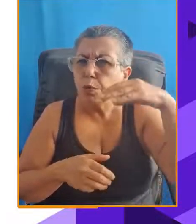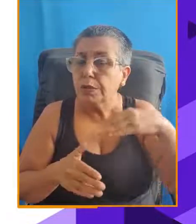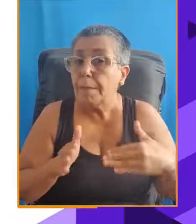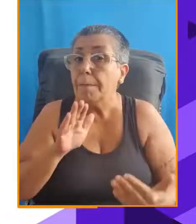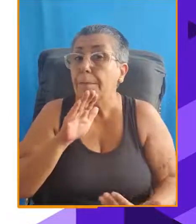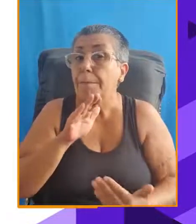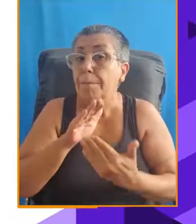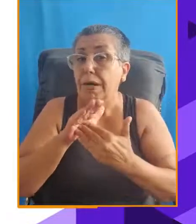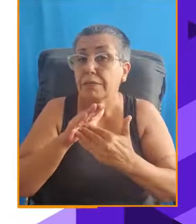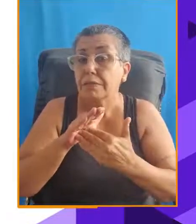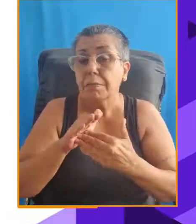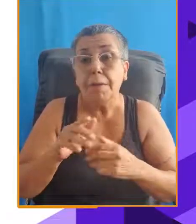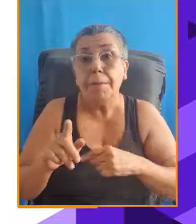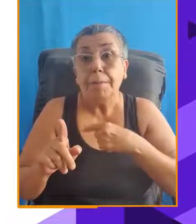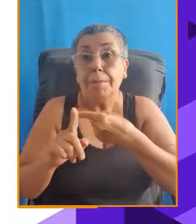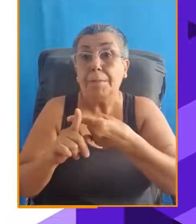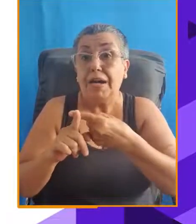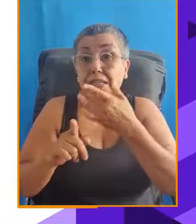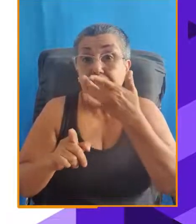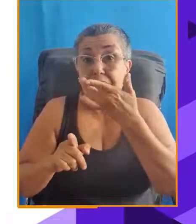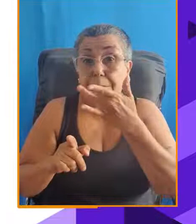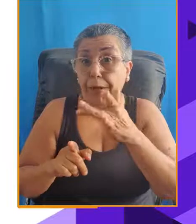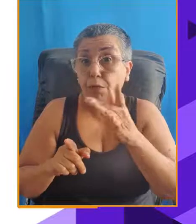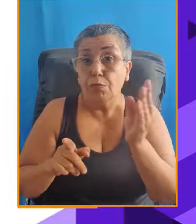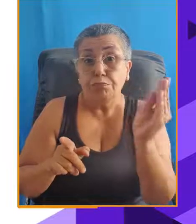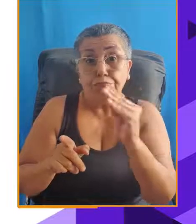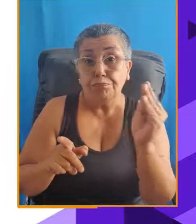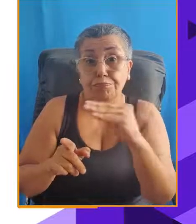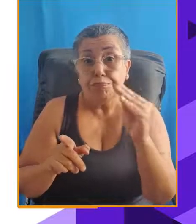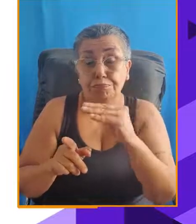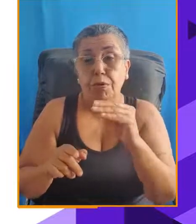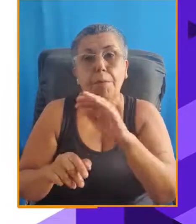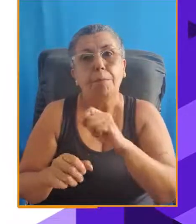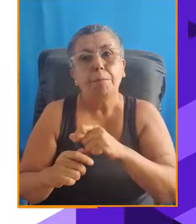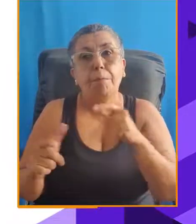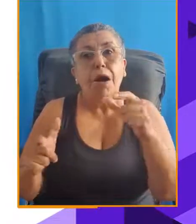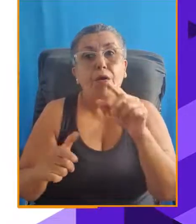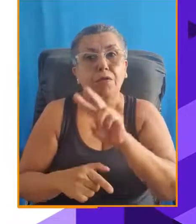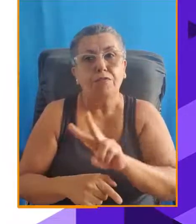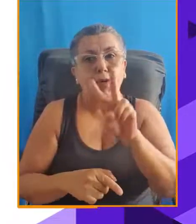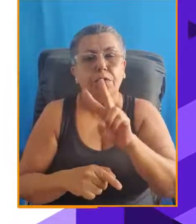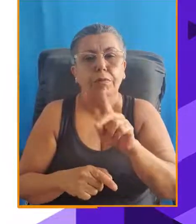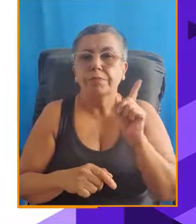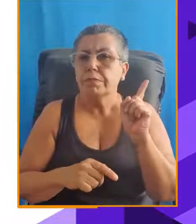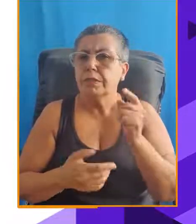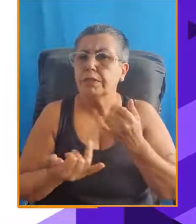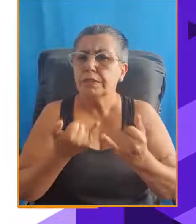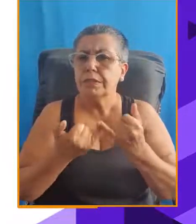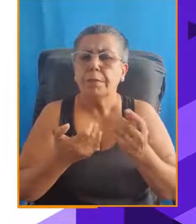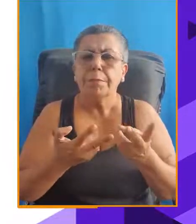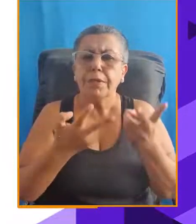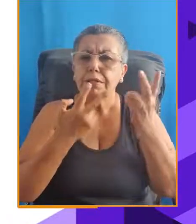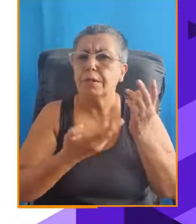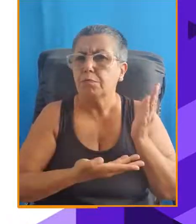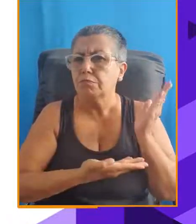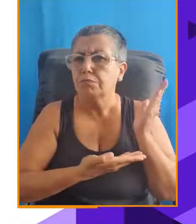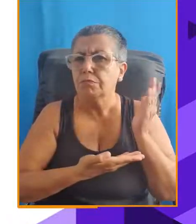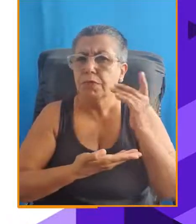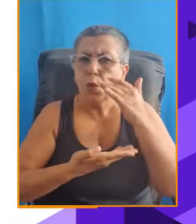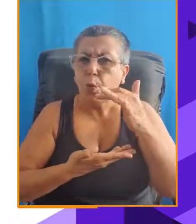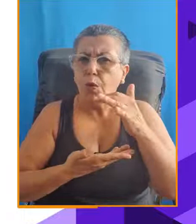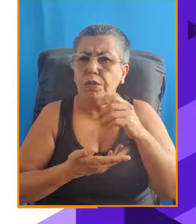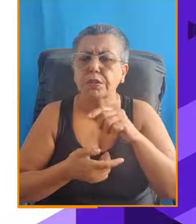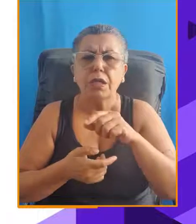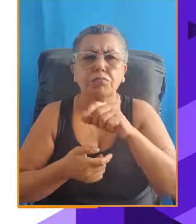quanto mais se adiciona o branco e, portanto, maior o seu valor. Nesse exemplo, repara como as cores apresentam